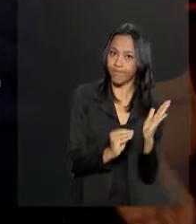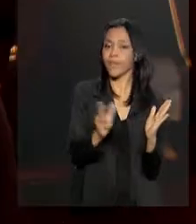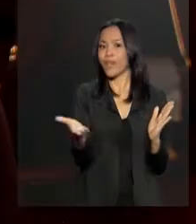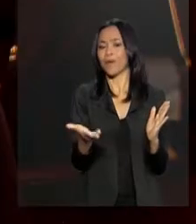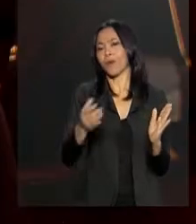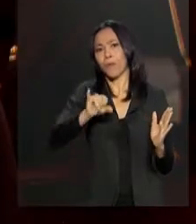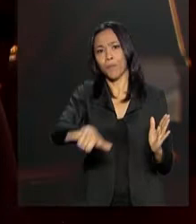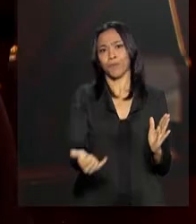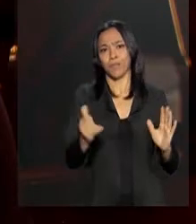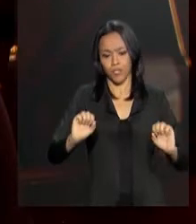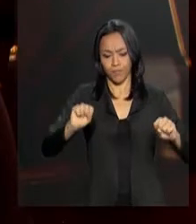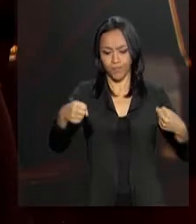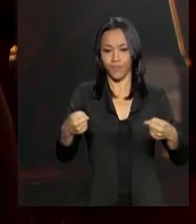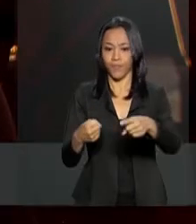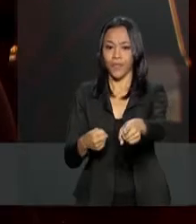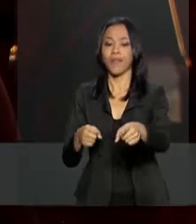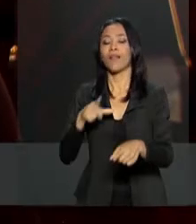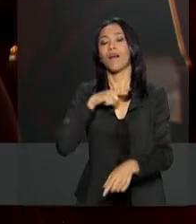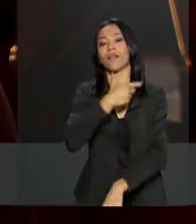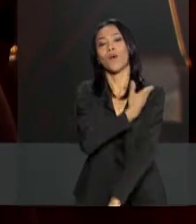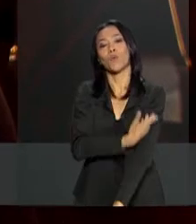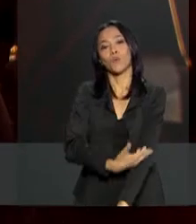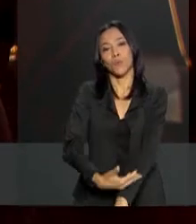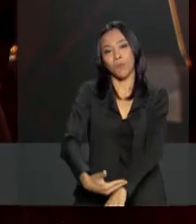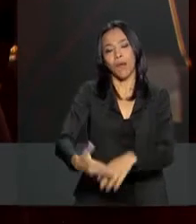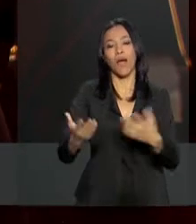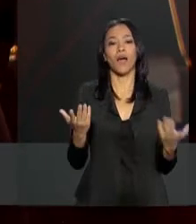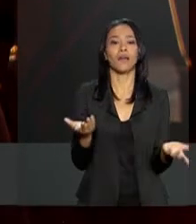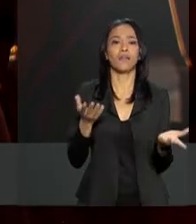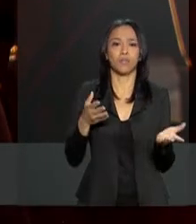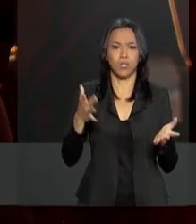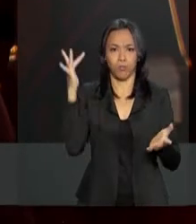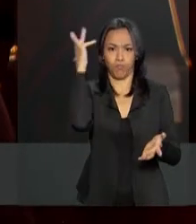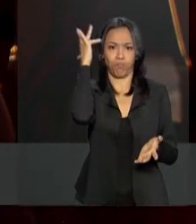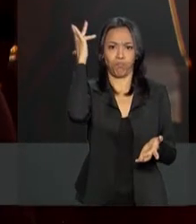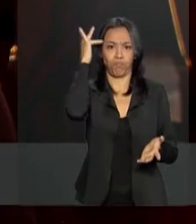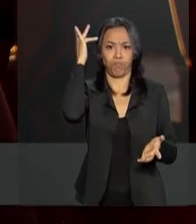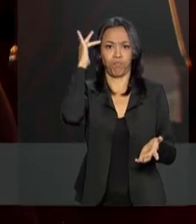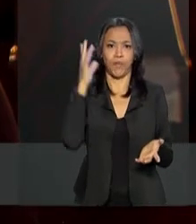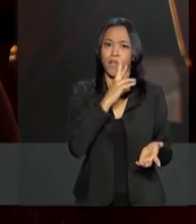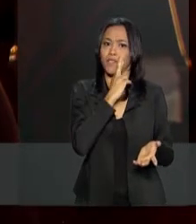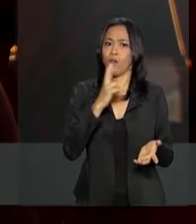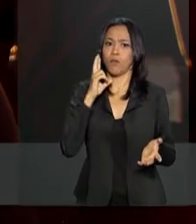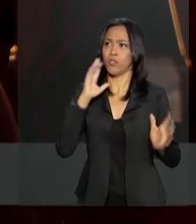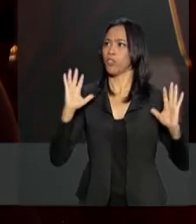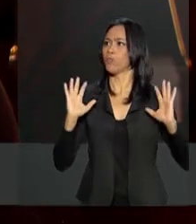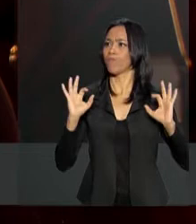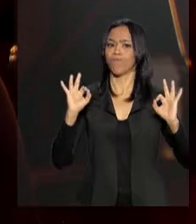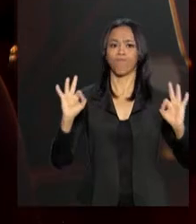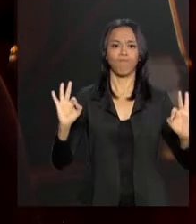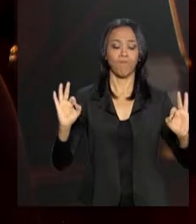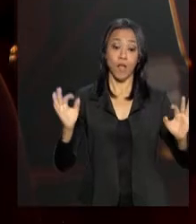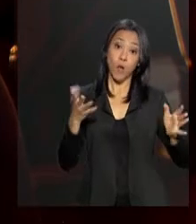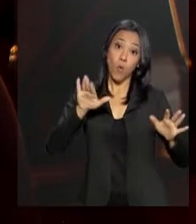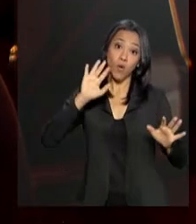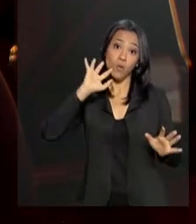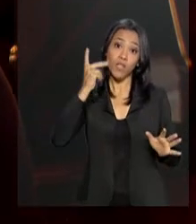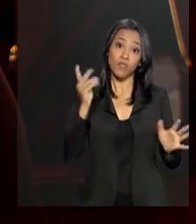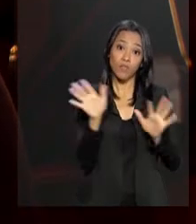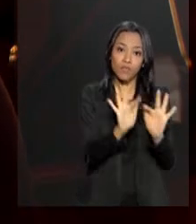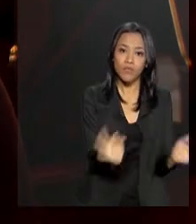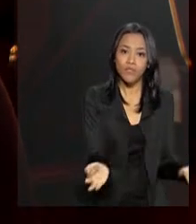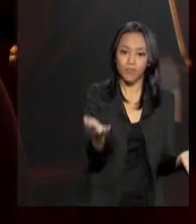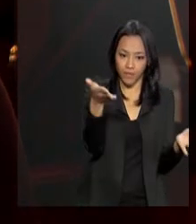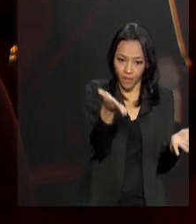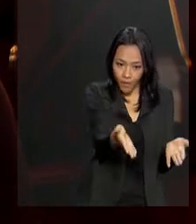carreira estava acostumado com restaurante à la caixa de alto padrão então quando nós vemos bambu iria a gente ter começado no início